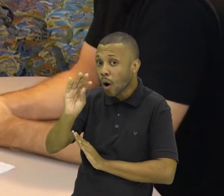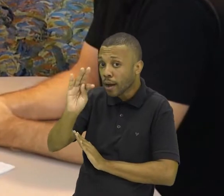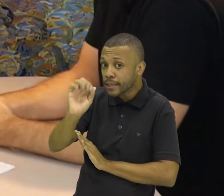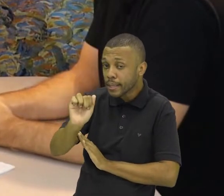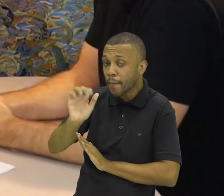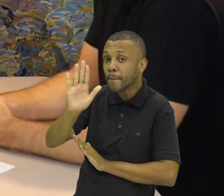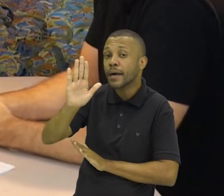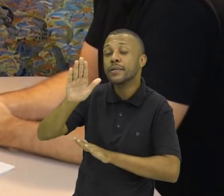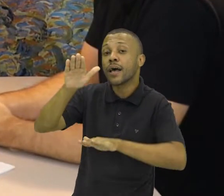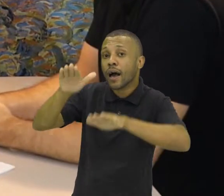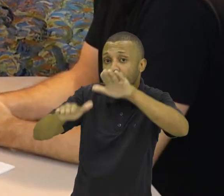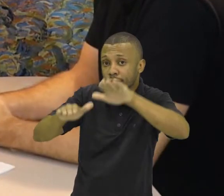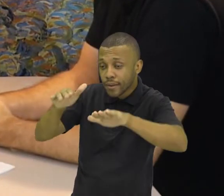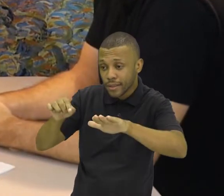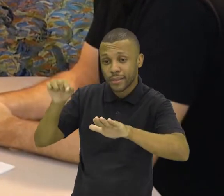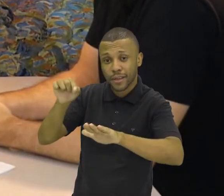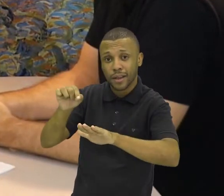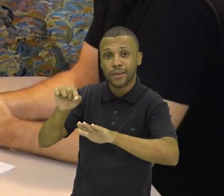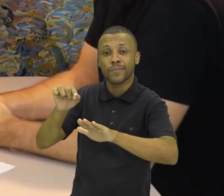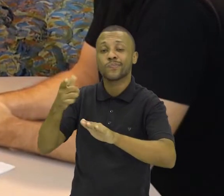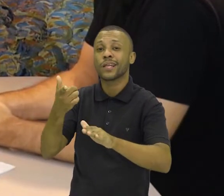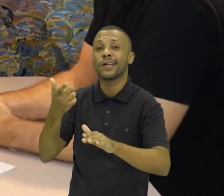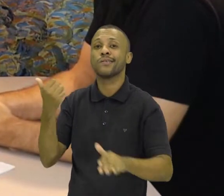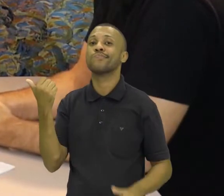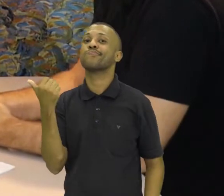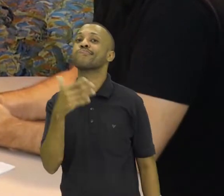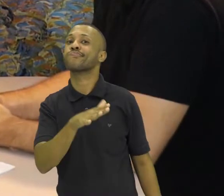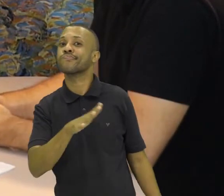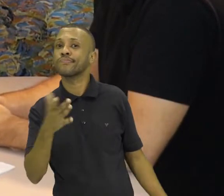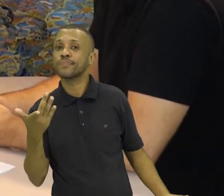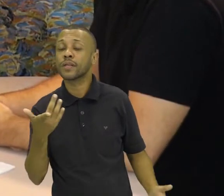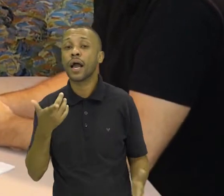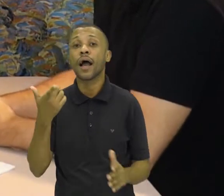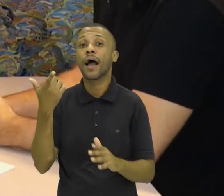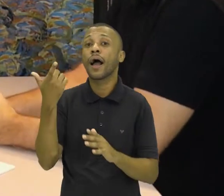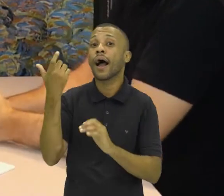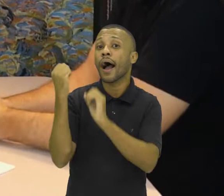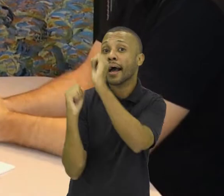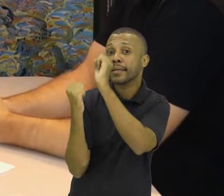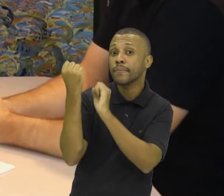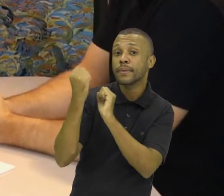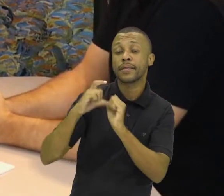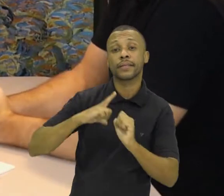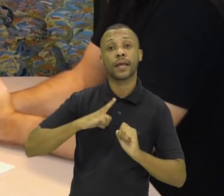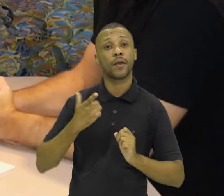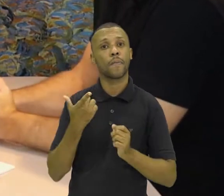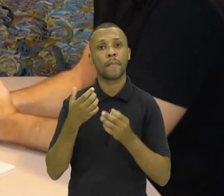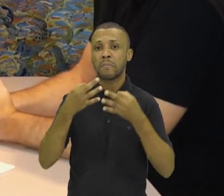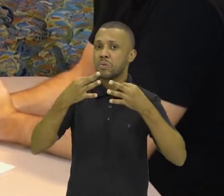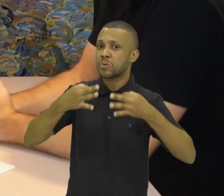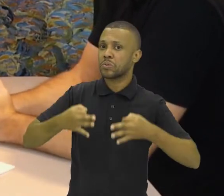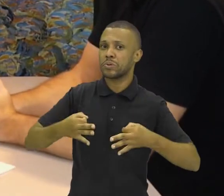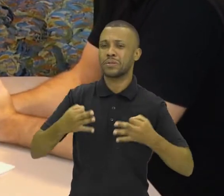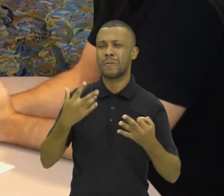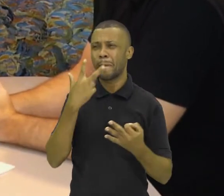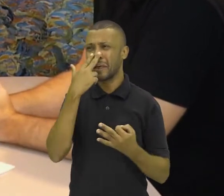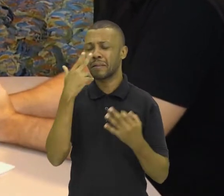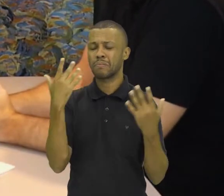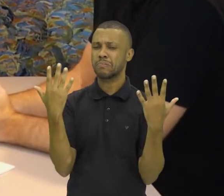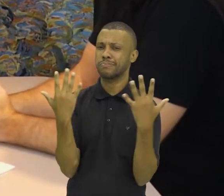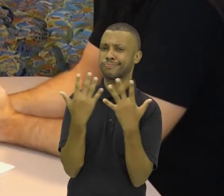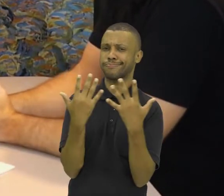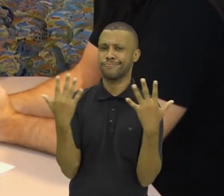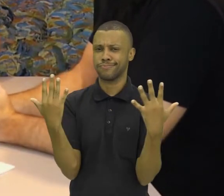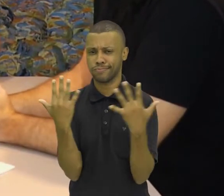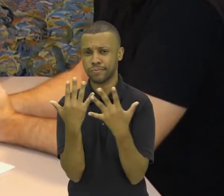é atendida. Isso a Udila pode falar bastante também como assistente social. As empresas têm uma postura um tanto hipócrita com relação à